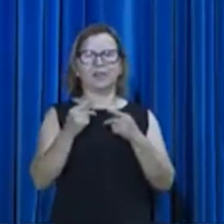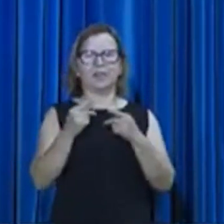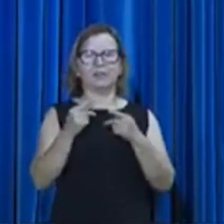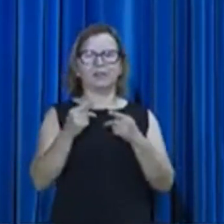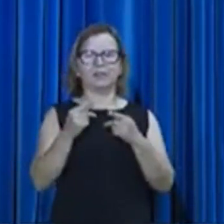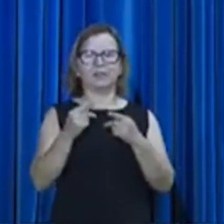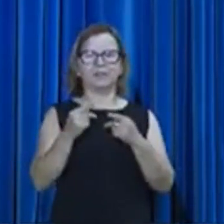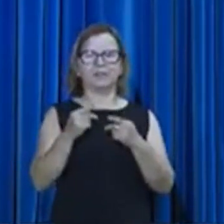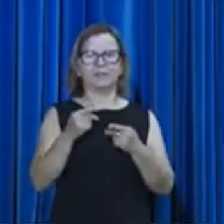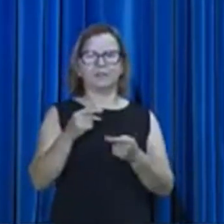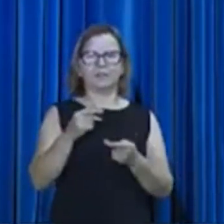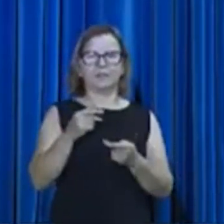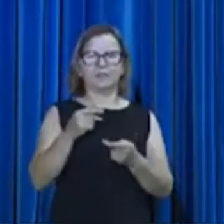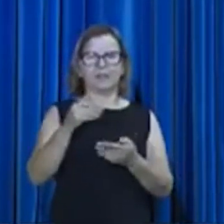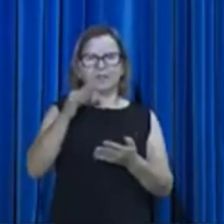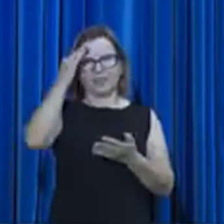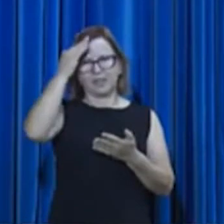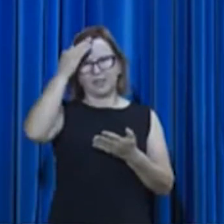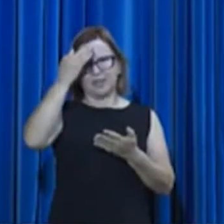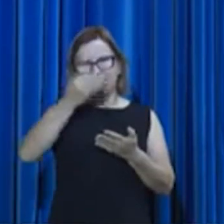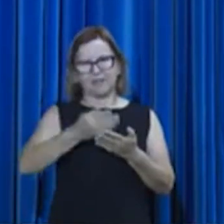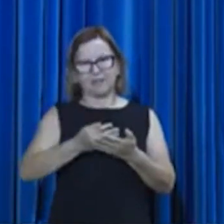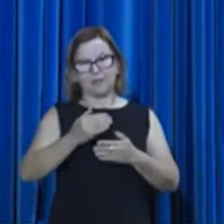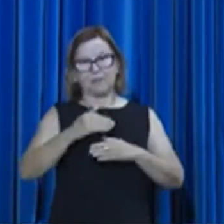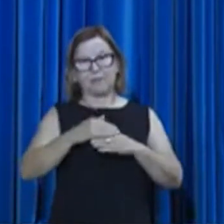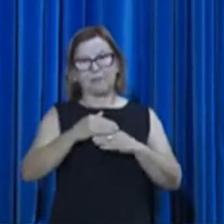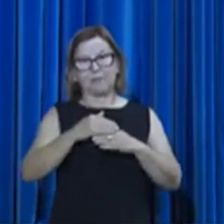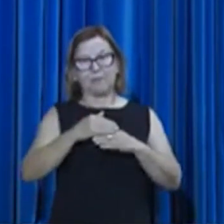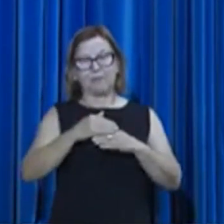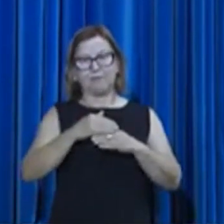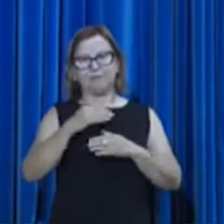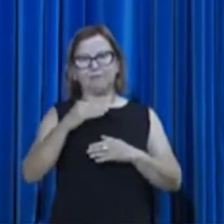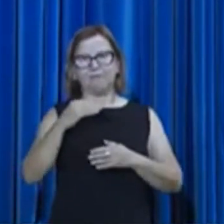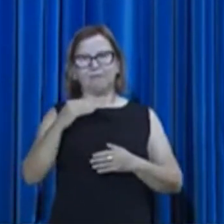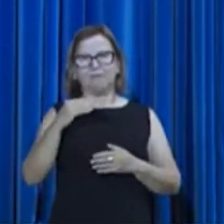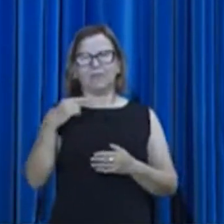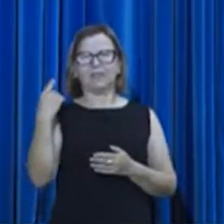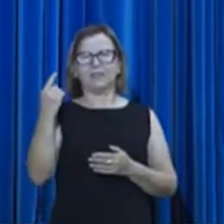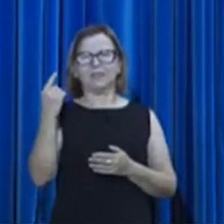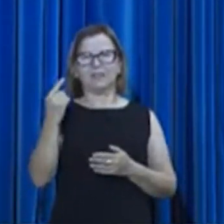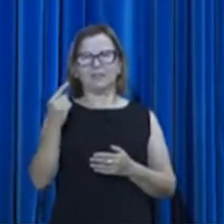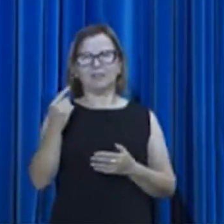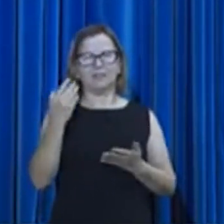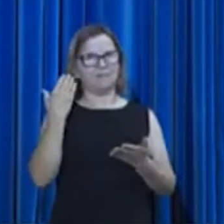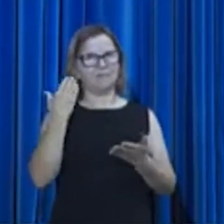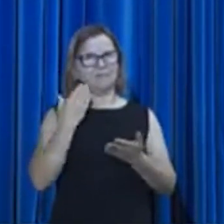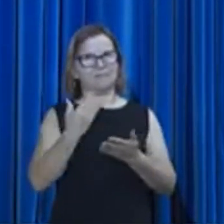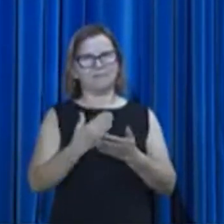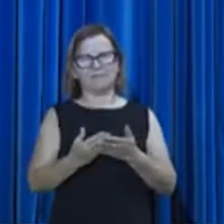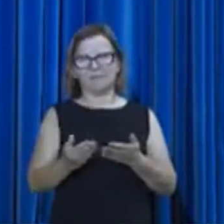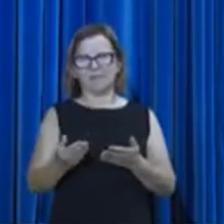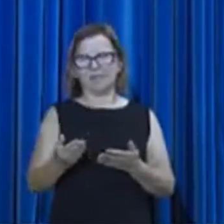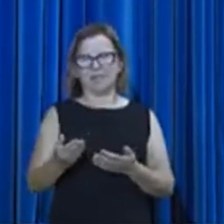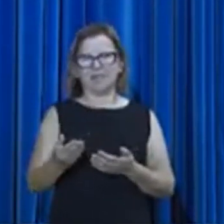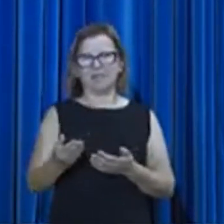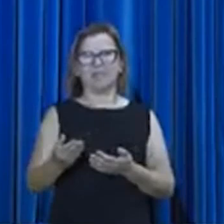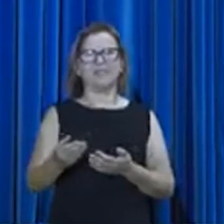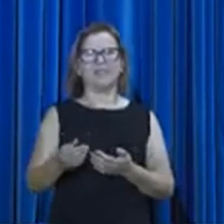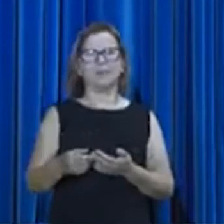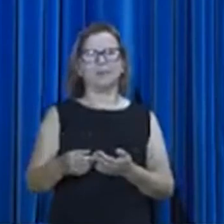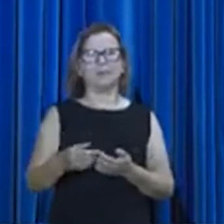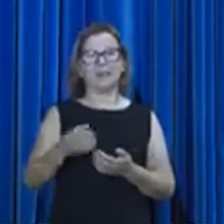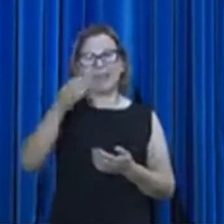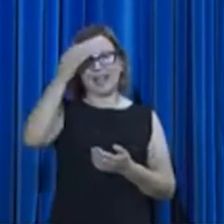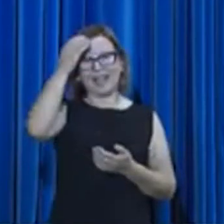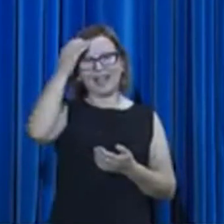devoção, perdemos a consciência de nós mesmos. Na mais elevada devoção,